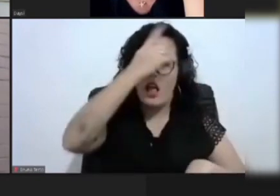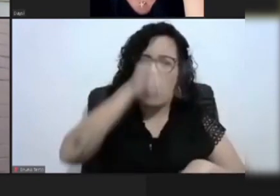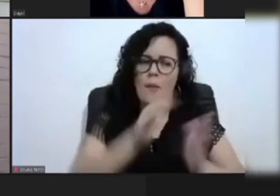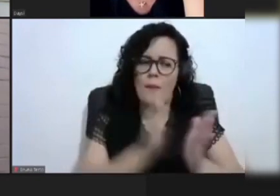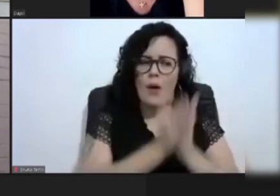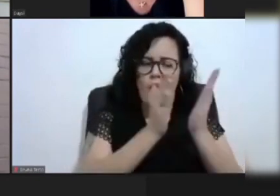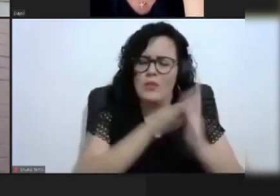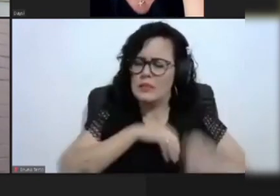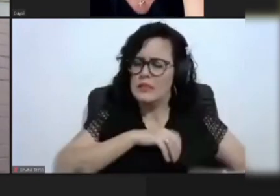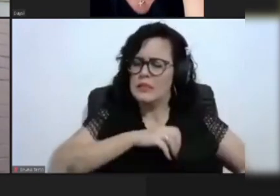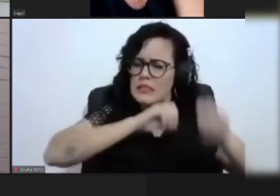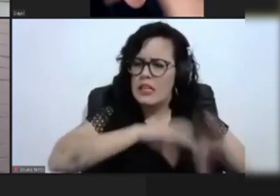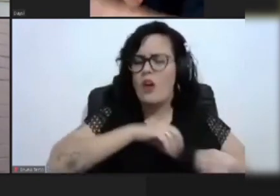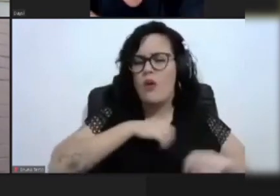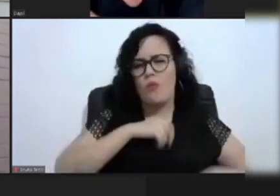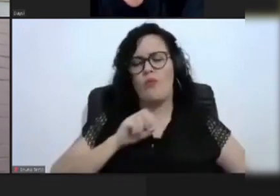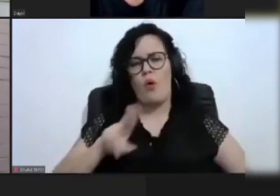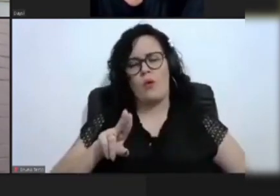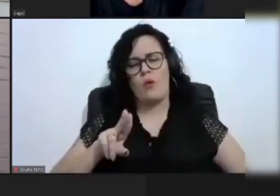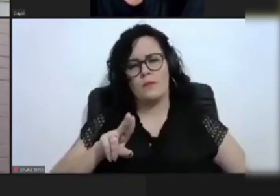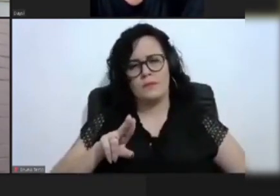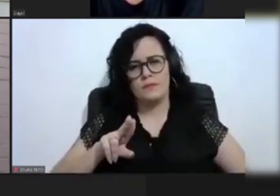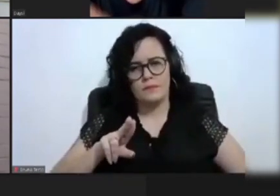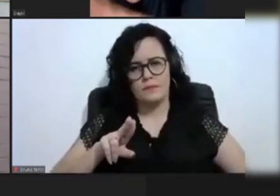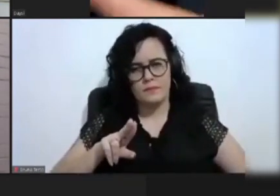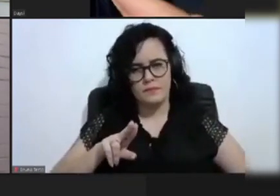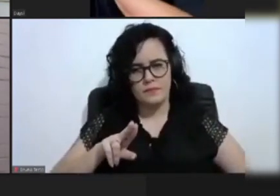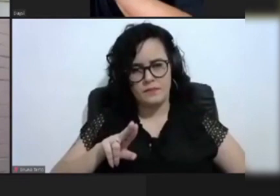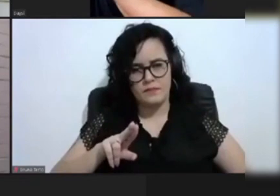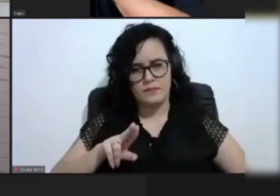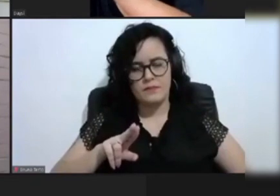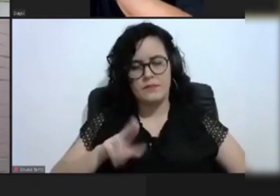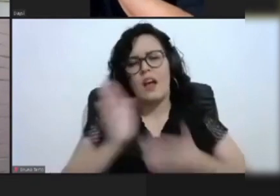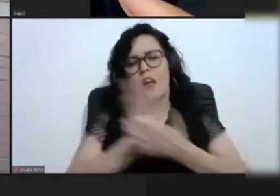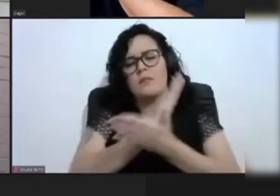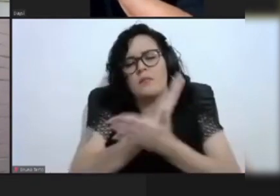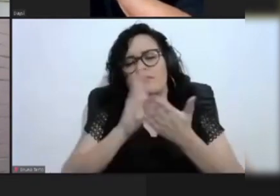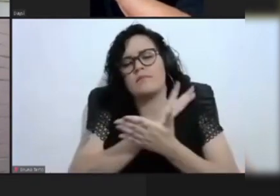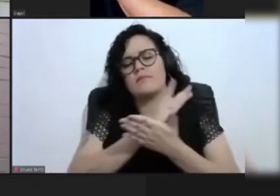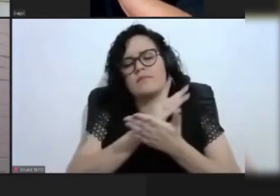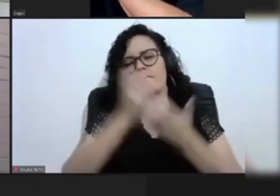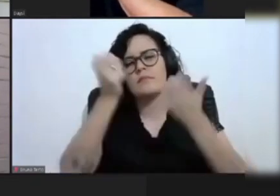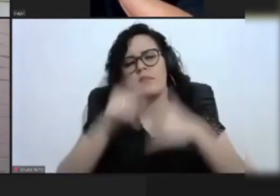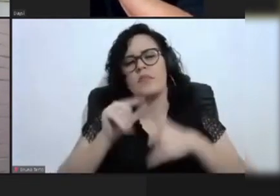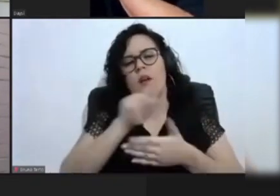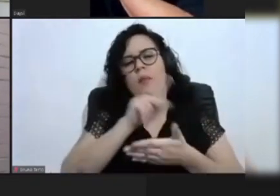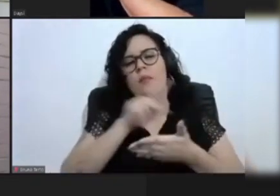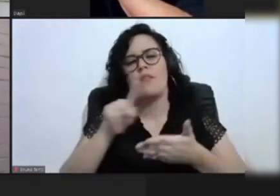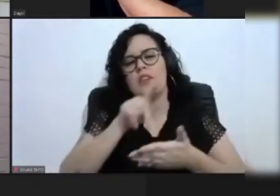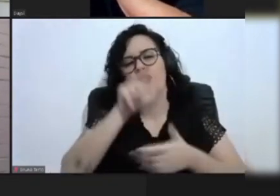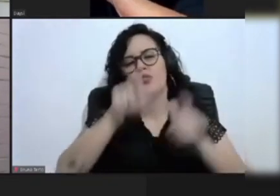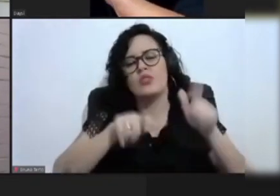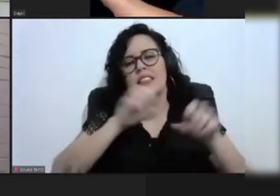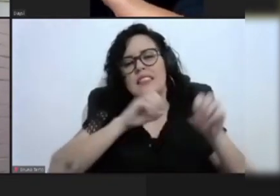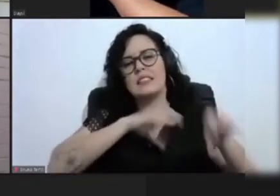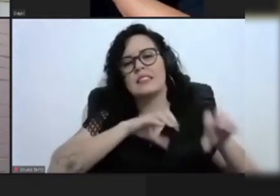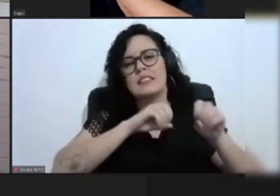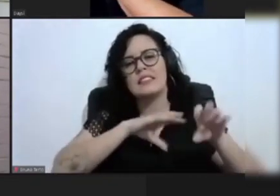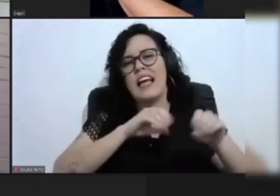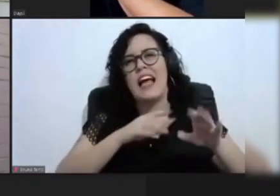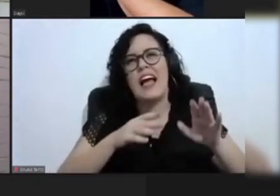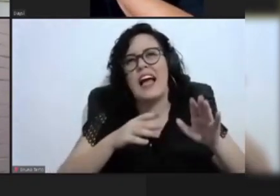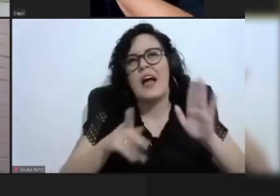tempo atrás muitos se falavam da questão dos professores que ensinavam ideologias